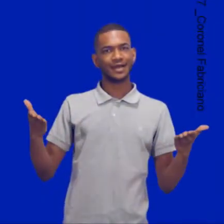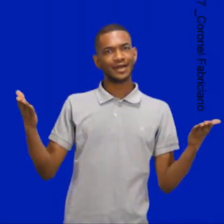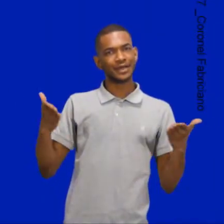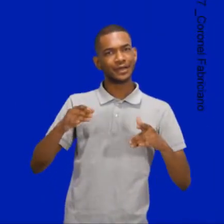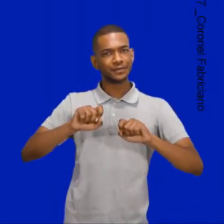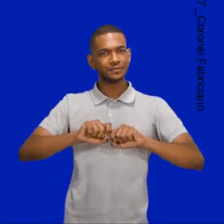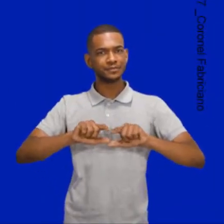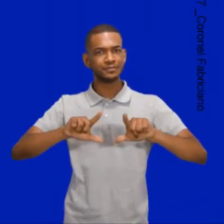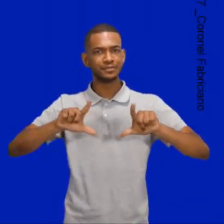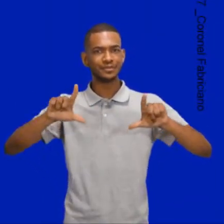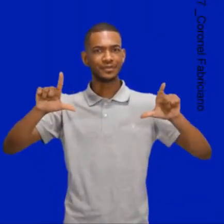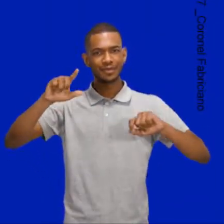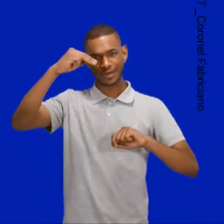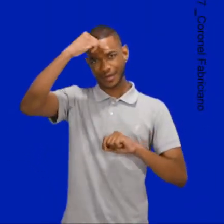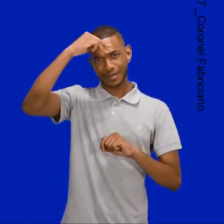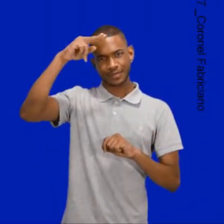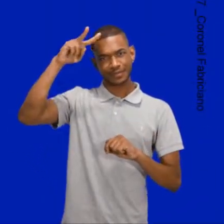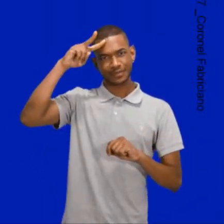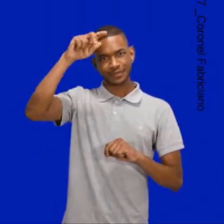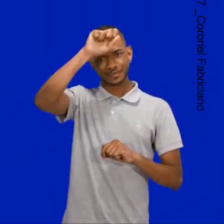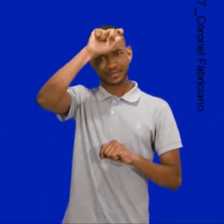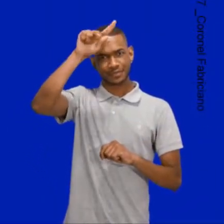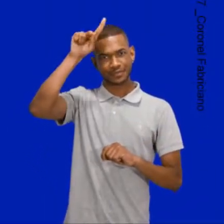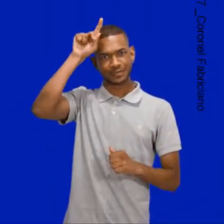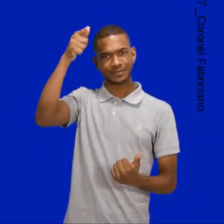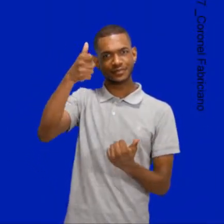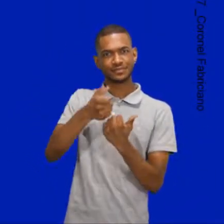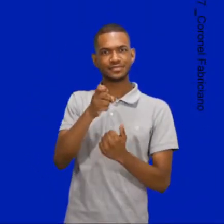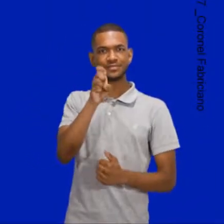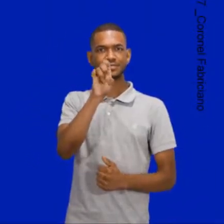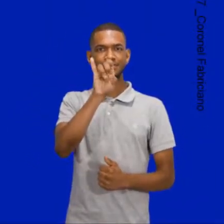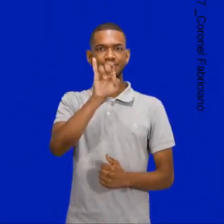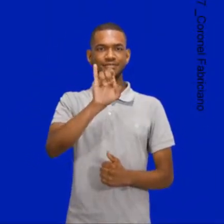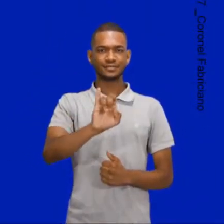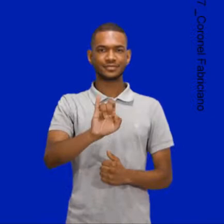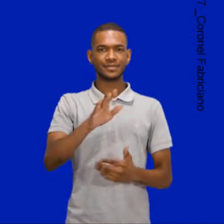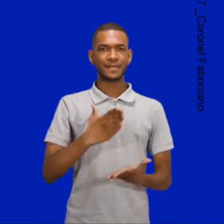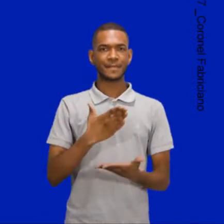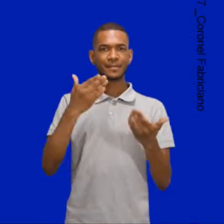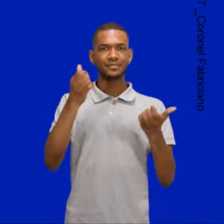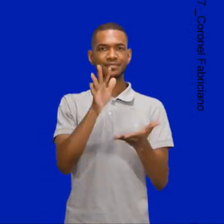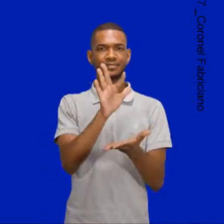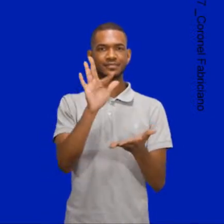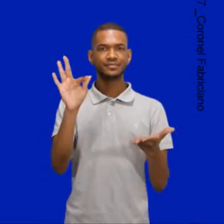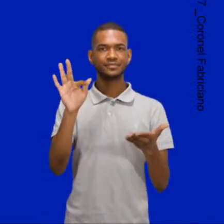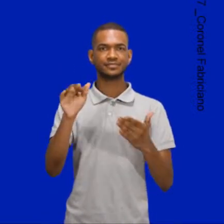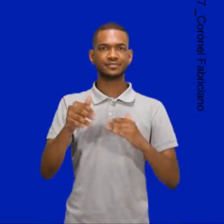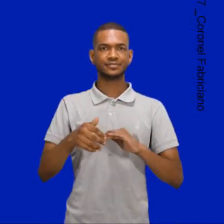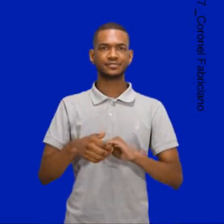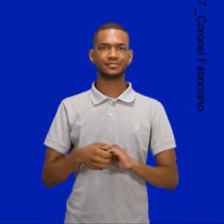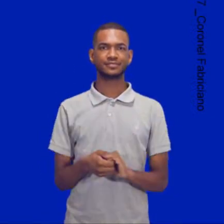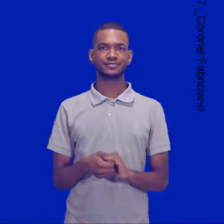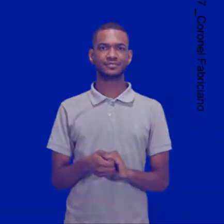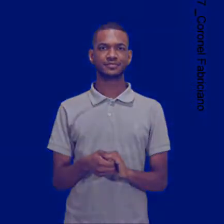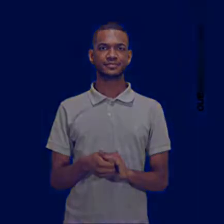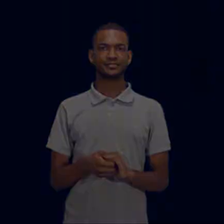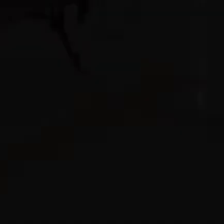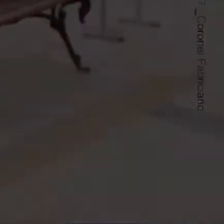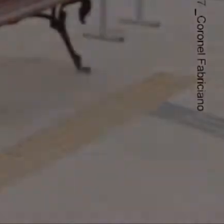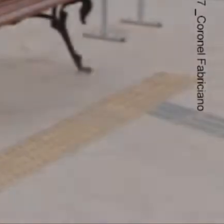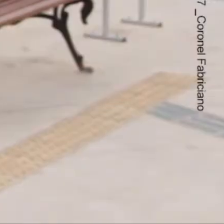Começa agora o programa do Dr. Marcos Prefeito e Sadi Luca Vice. É bem melhor para